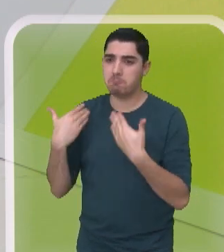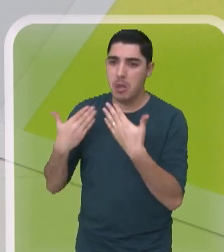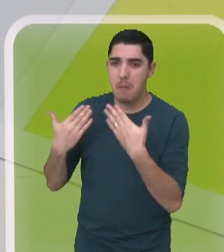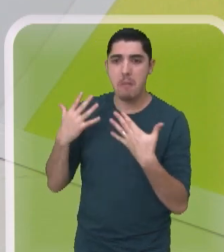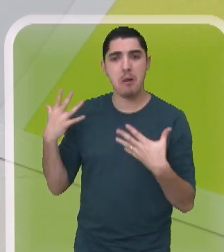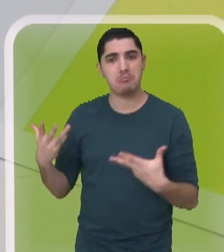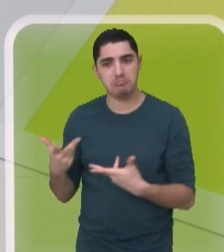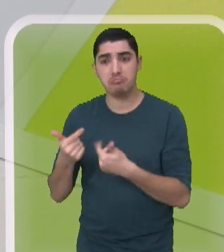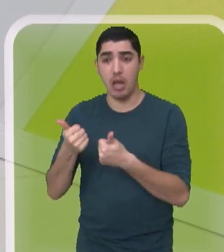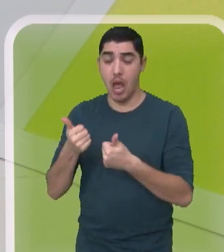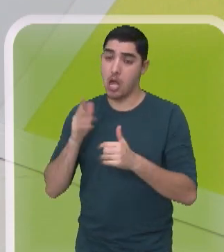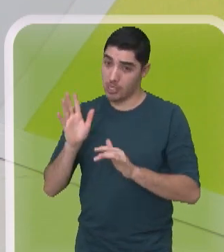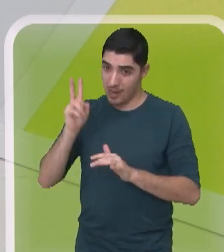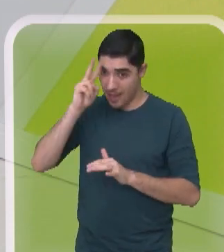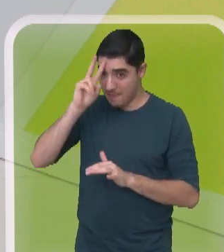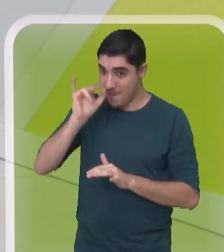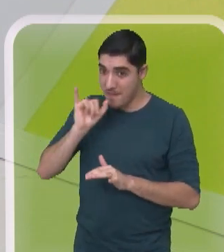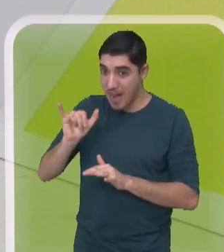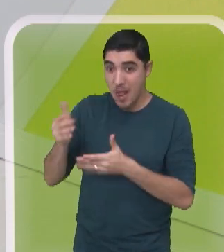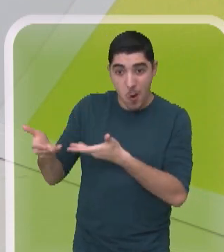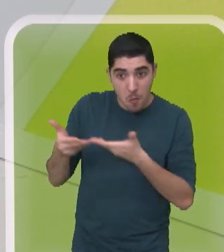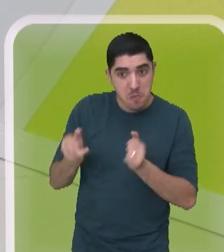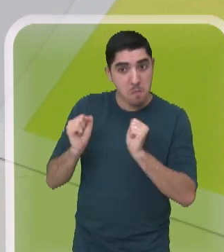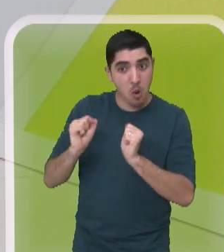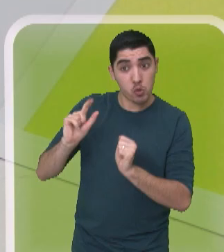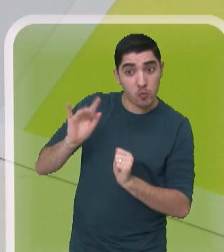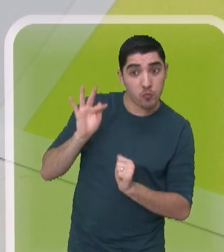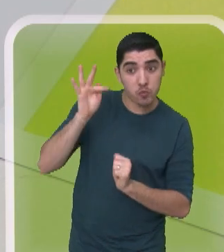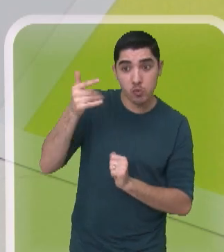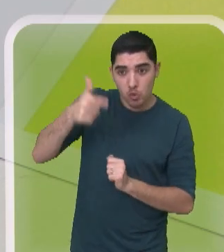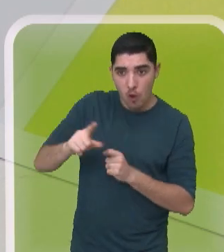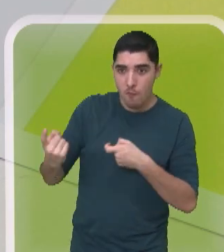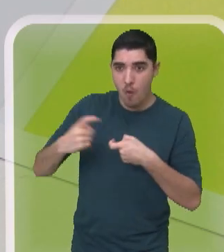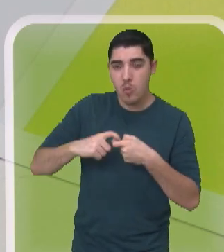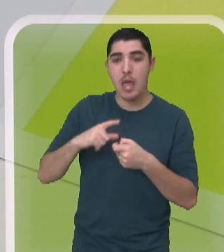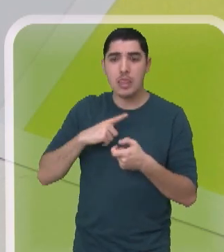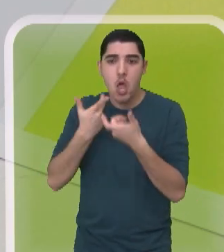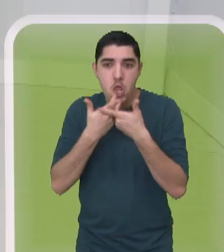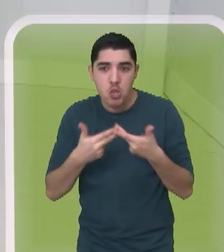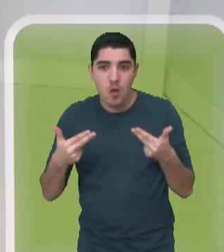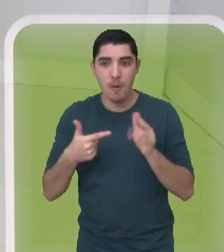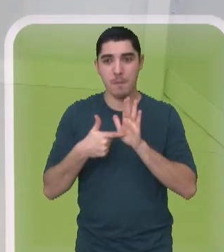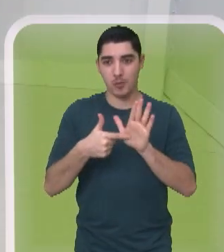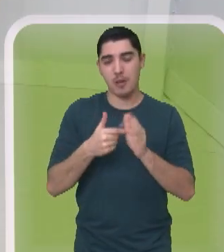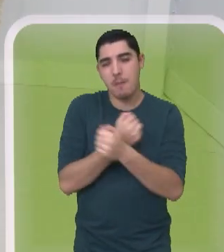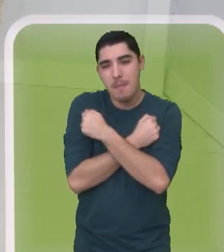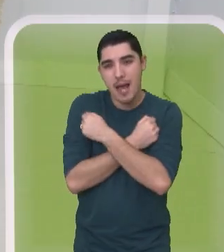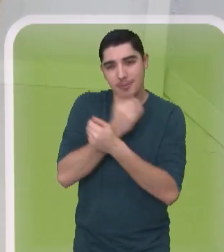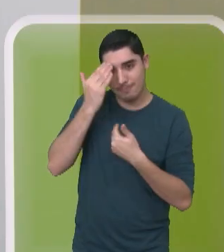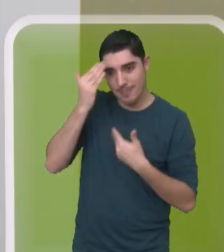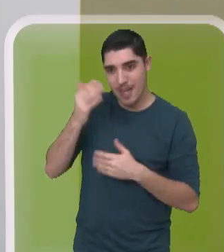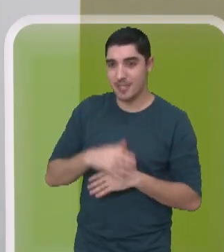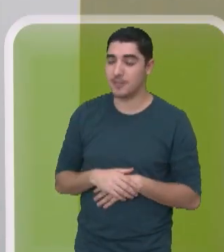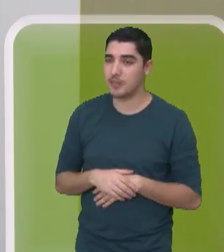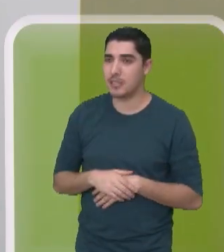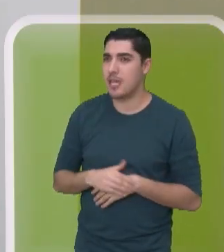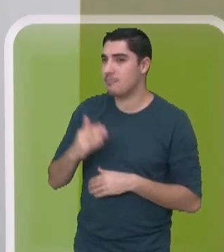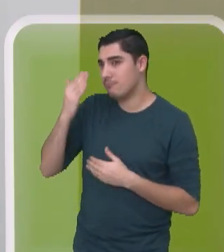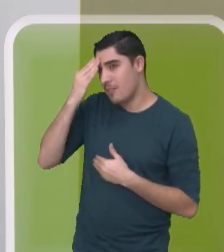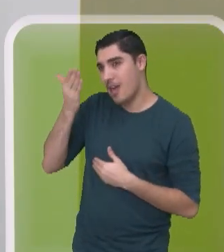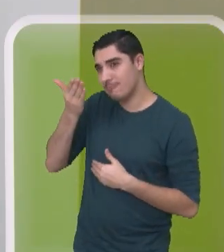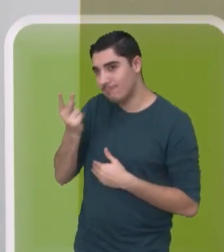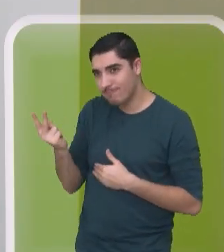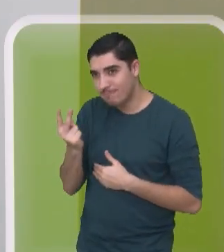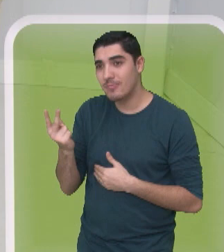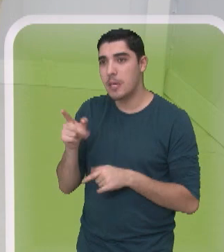eu disse, o convite está aberto para uma próxima em breve, para trazer novidades aqui da SAF do São José. Um abraço, obrigado. Obrigado a vocês pelo espaço.